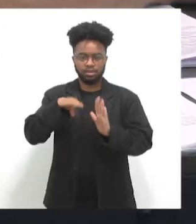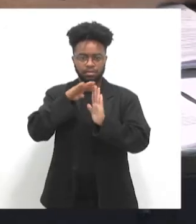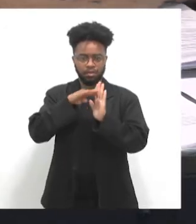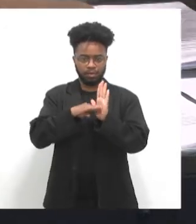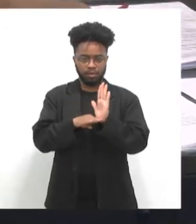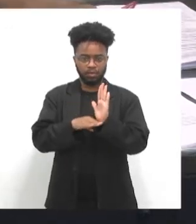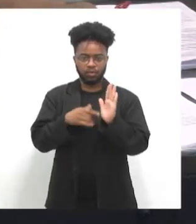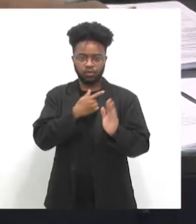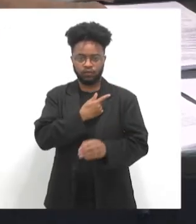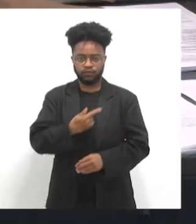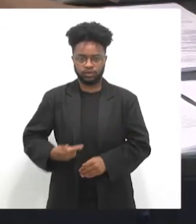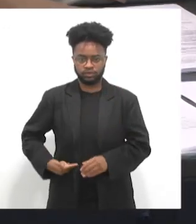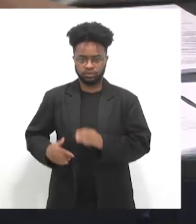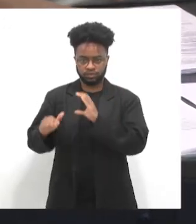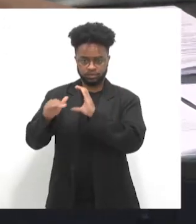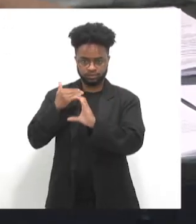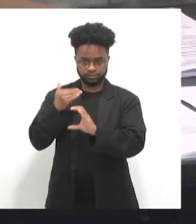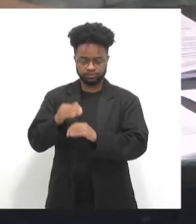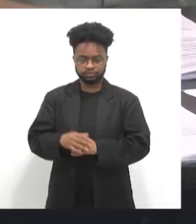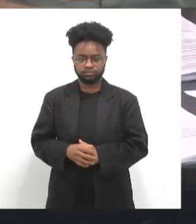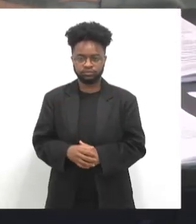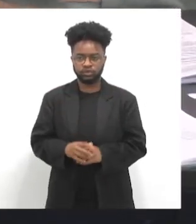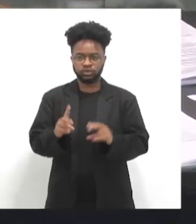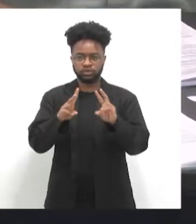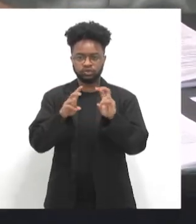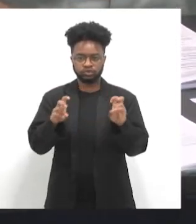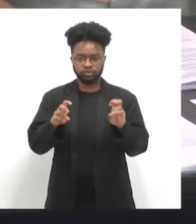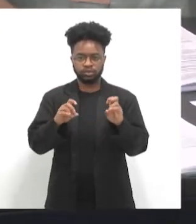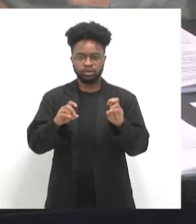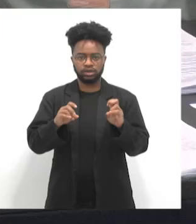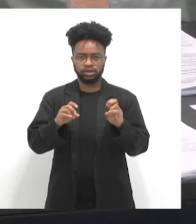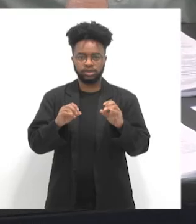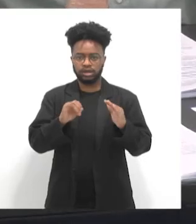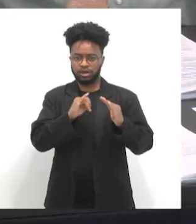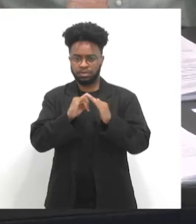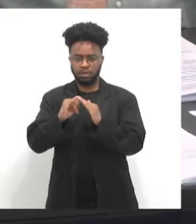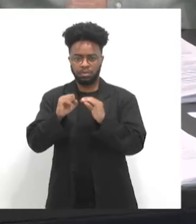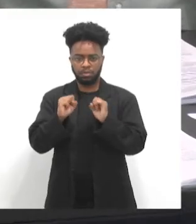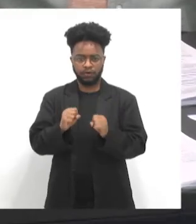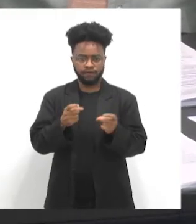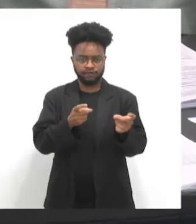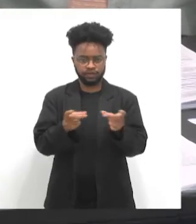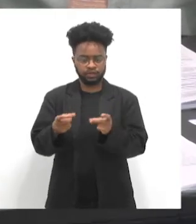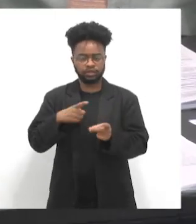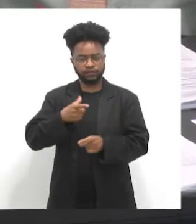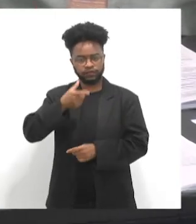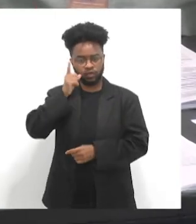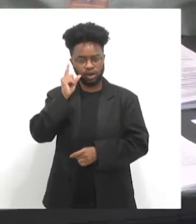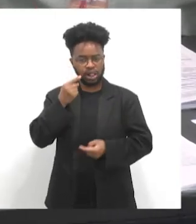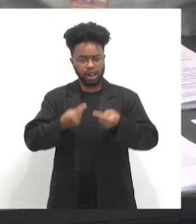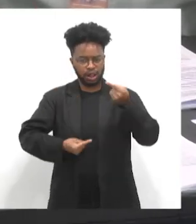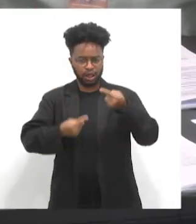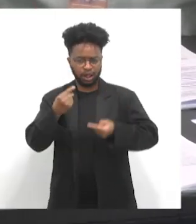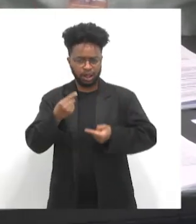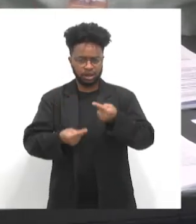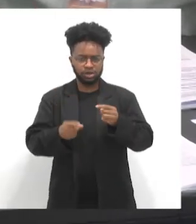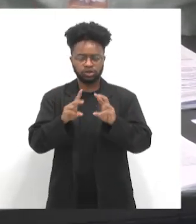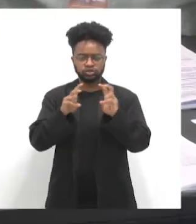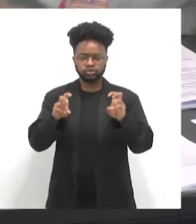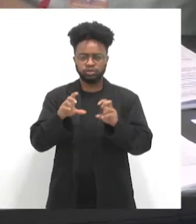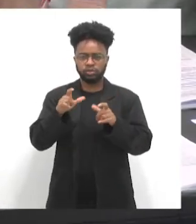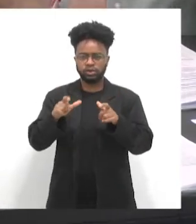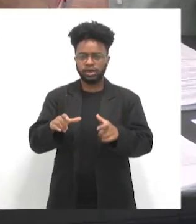que o governador mandou dos imóveis que poderiam ser vendidos, ontem teve no plenário uma grande discussão sobre o Caio